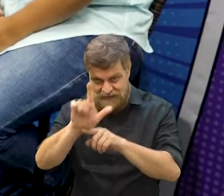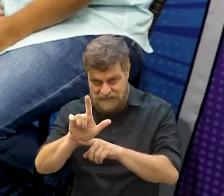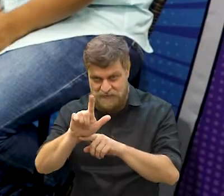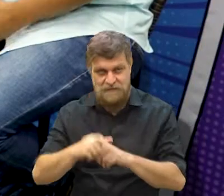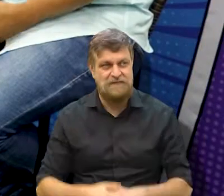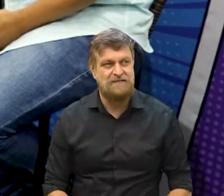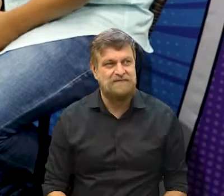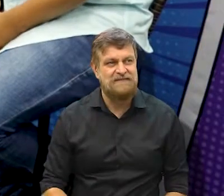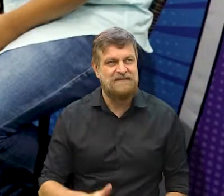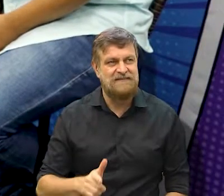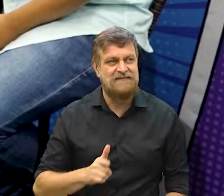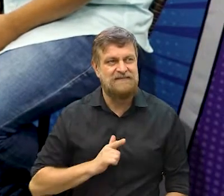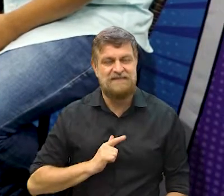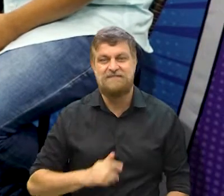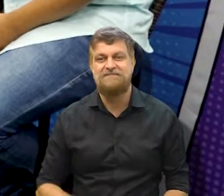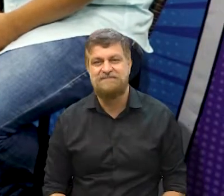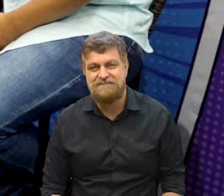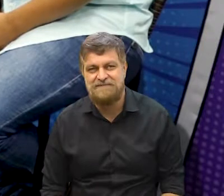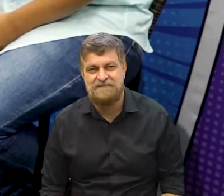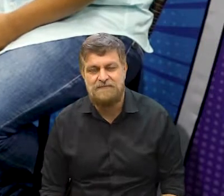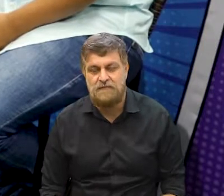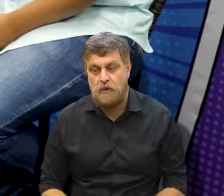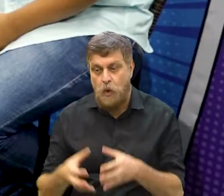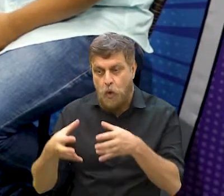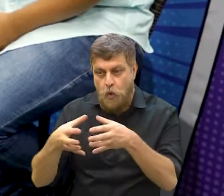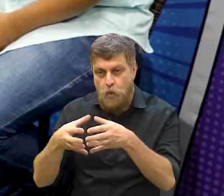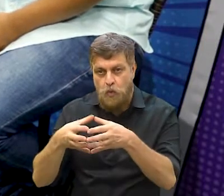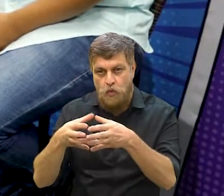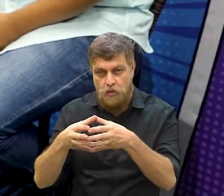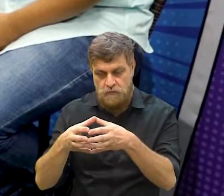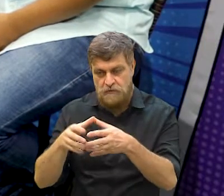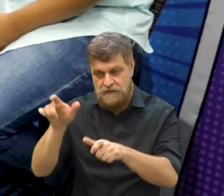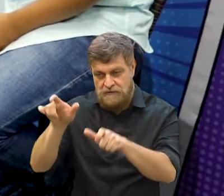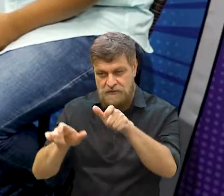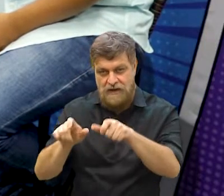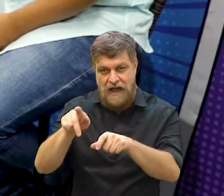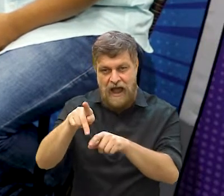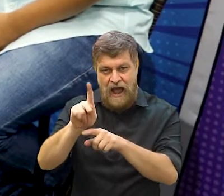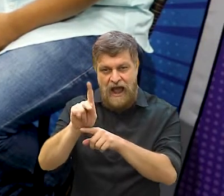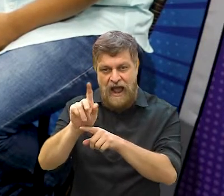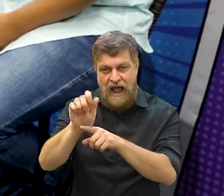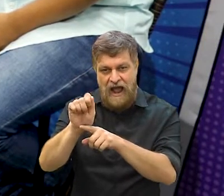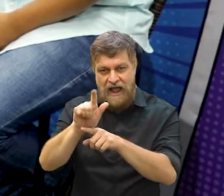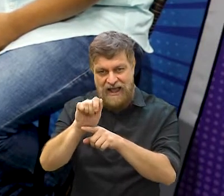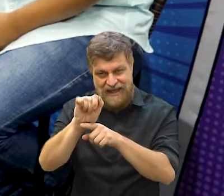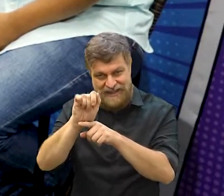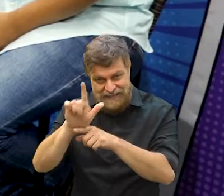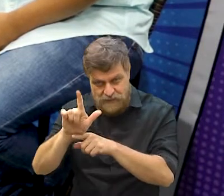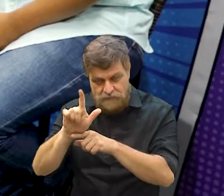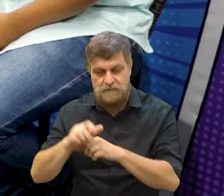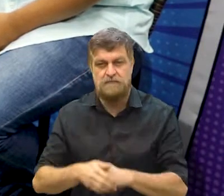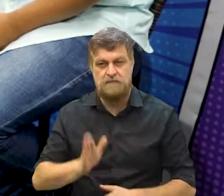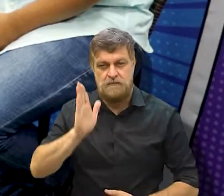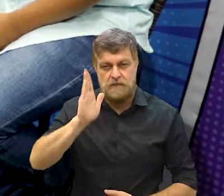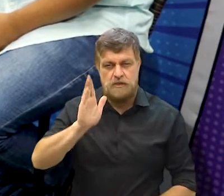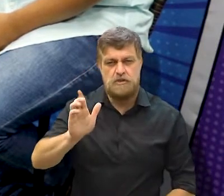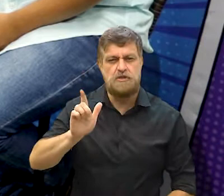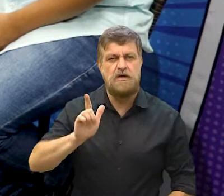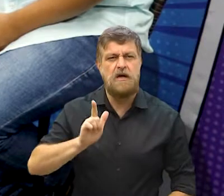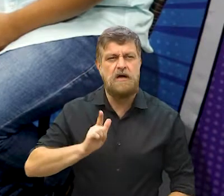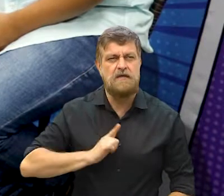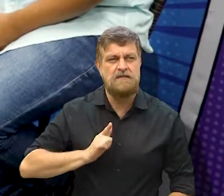Isso mesmo, sobre Turma do Kalil. A Turma do Kalil, né, que eles já estavam me contando aqui, que já está